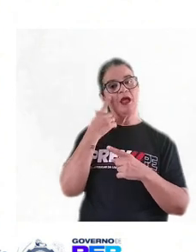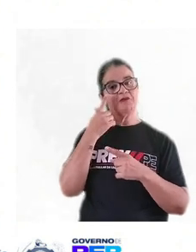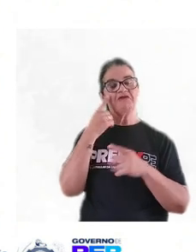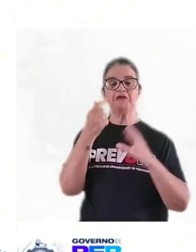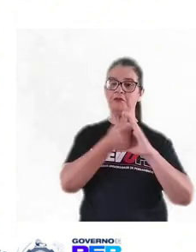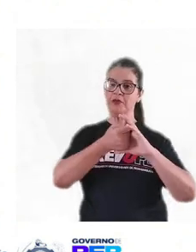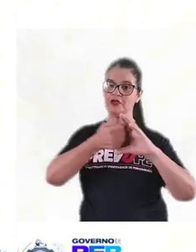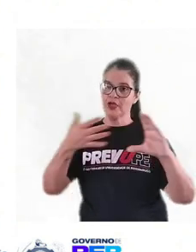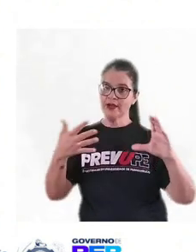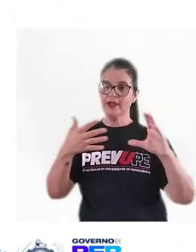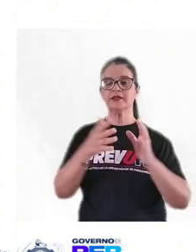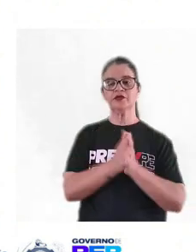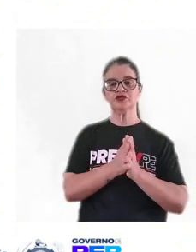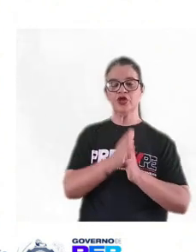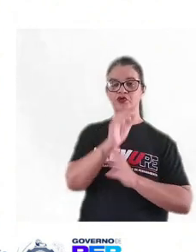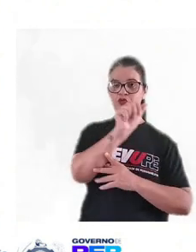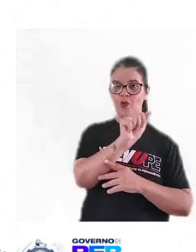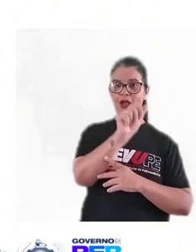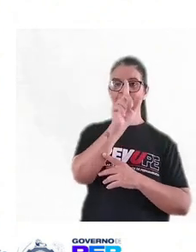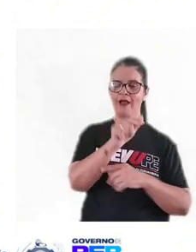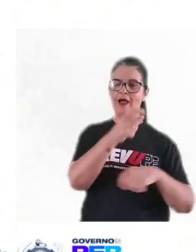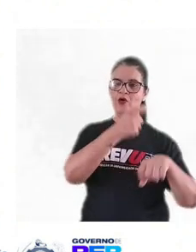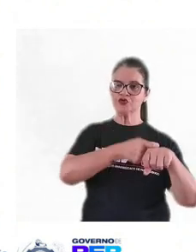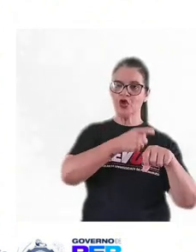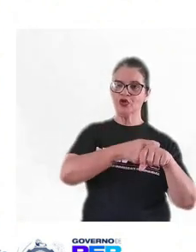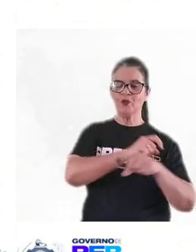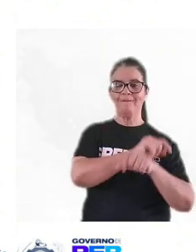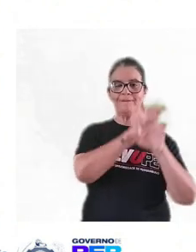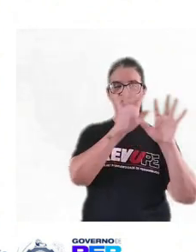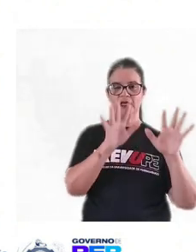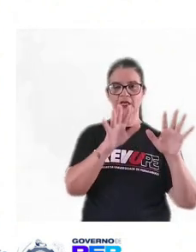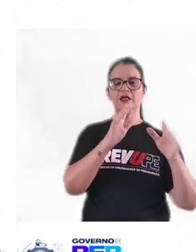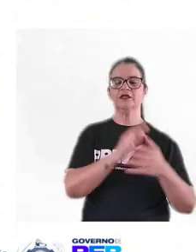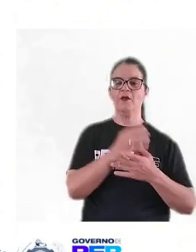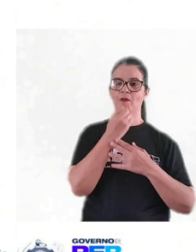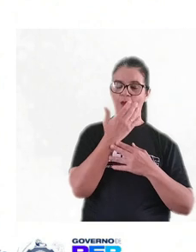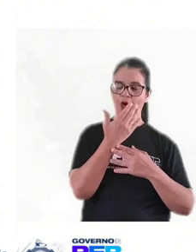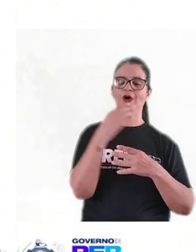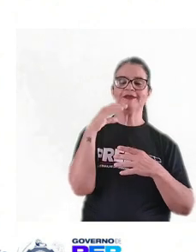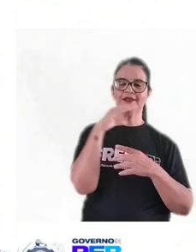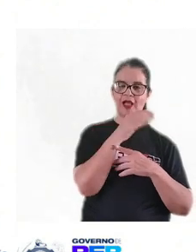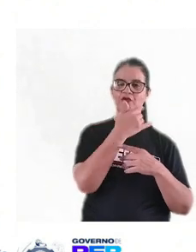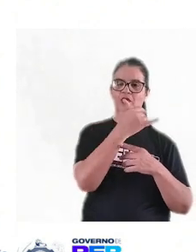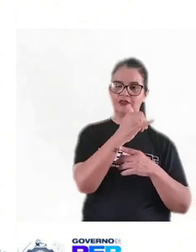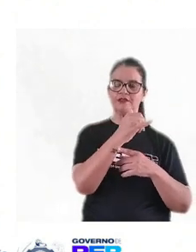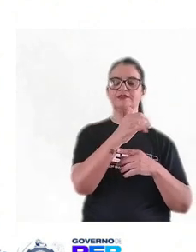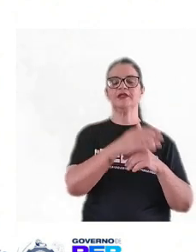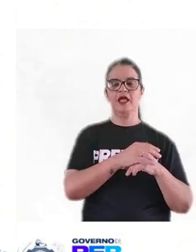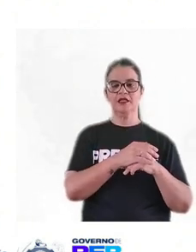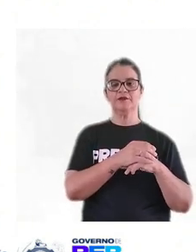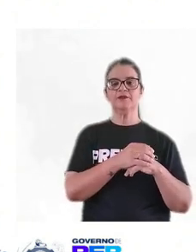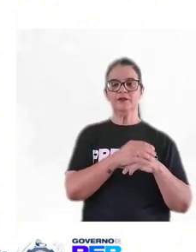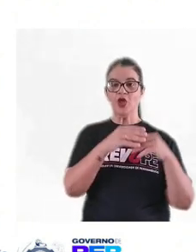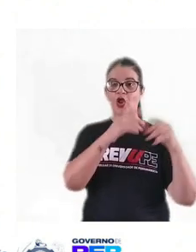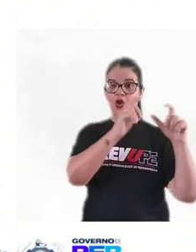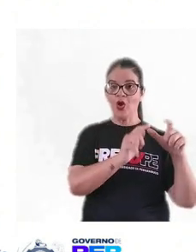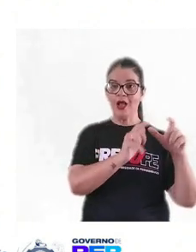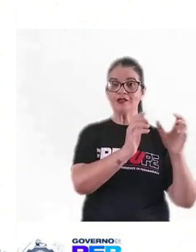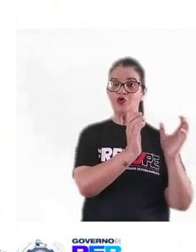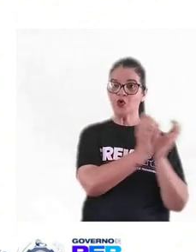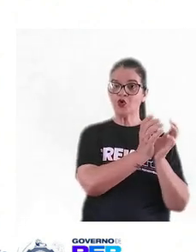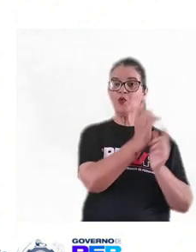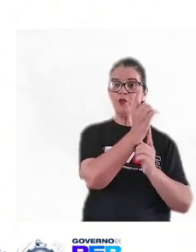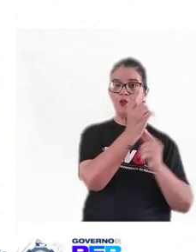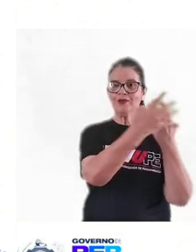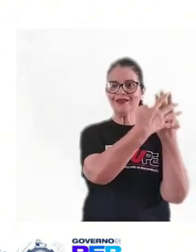suas características o elemento A é um sólido brilhante bom condutor de calor e eletricidade localizado no grupo 1 da